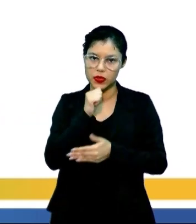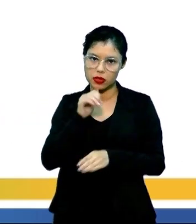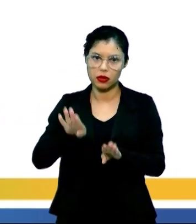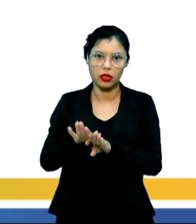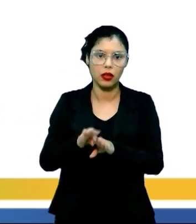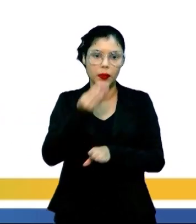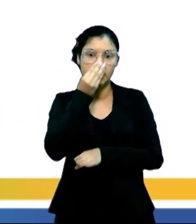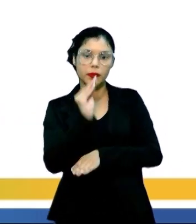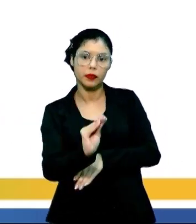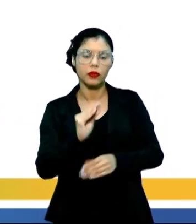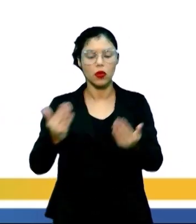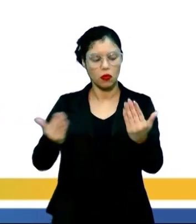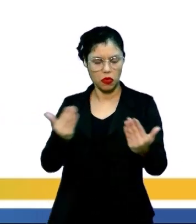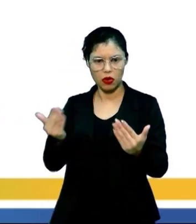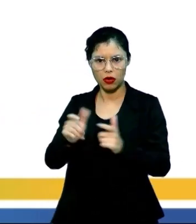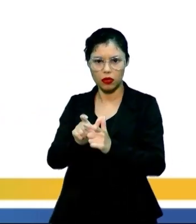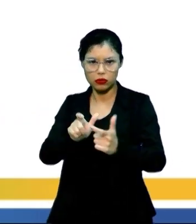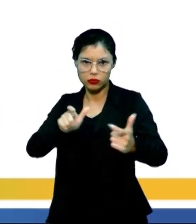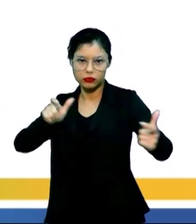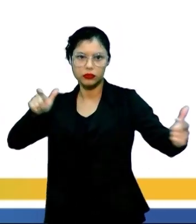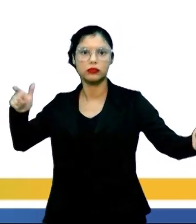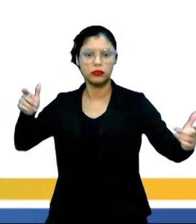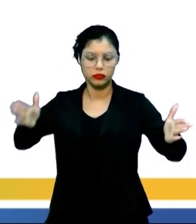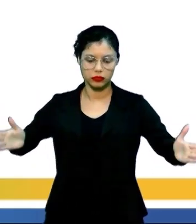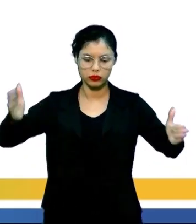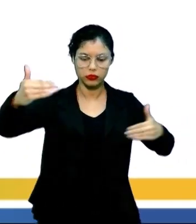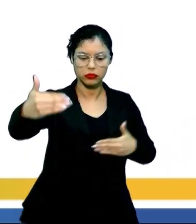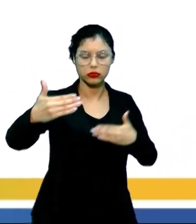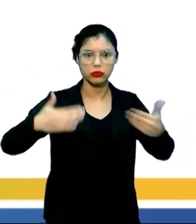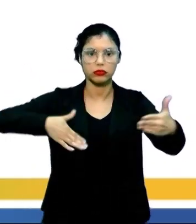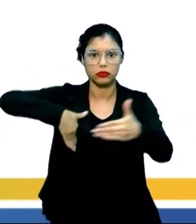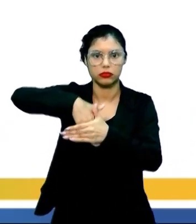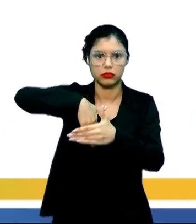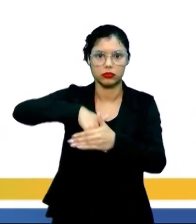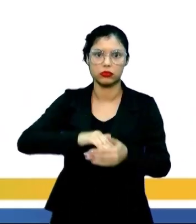dimensão desprezível quando comparado com a extensão desse campo de futebol.